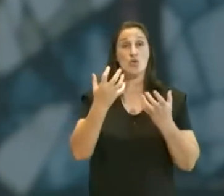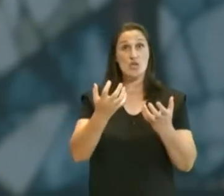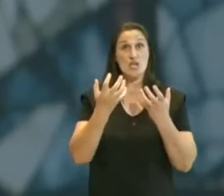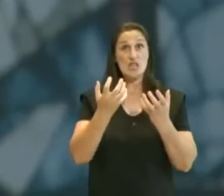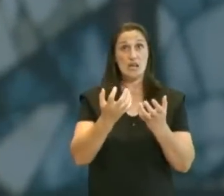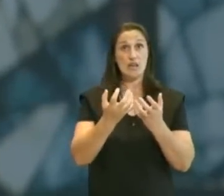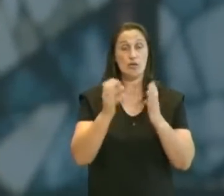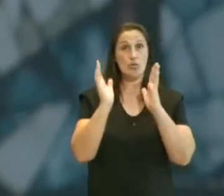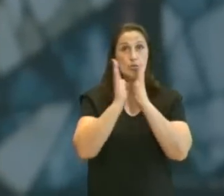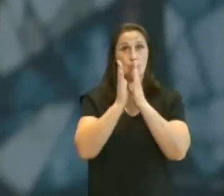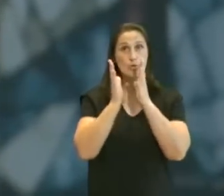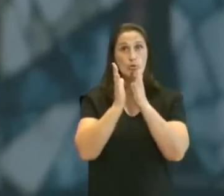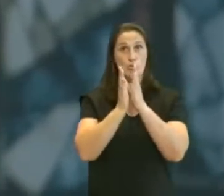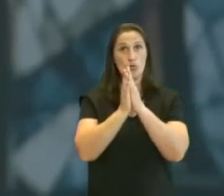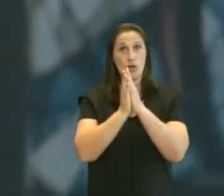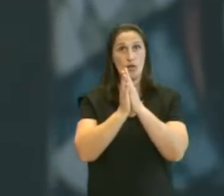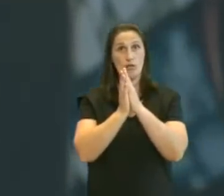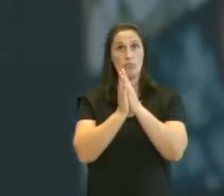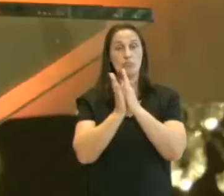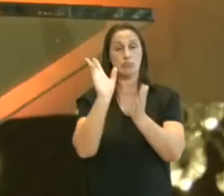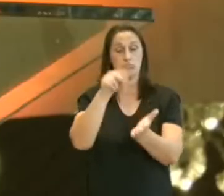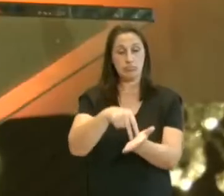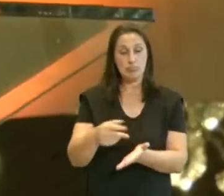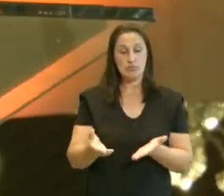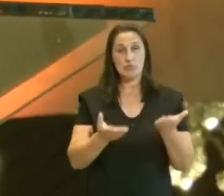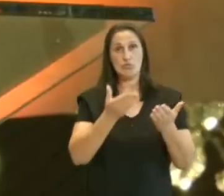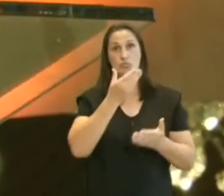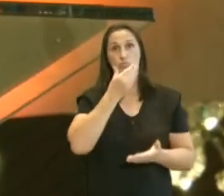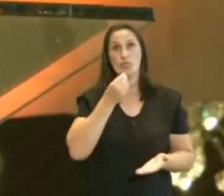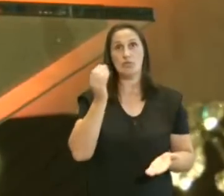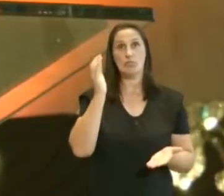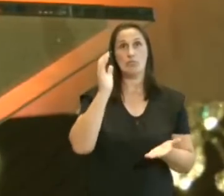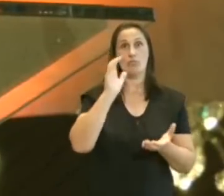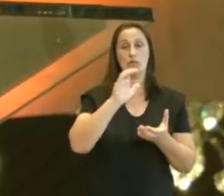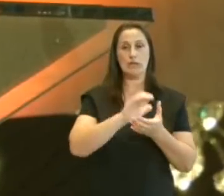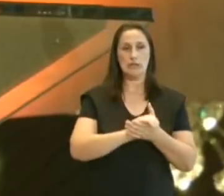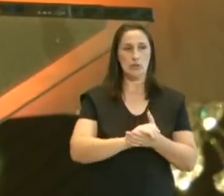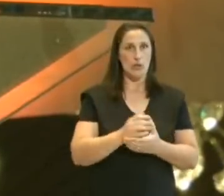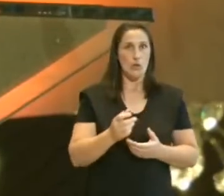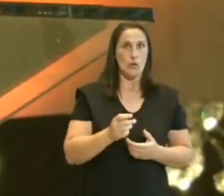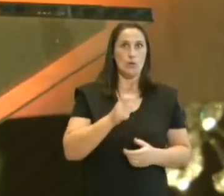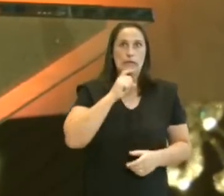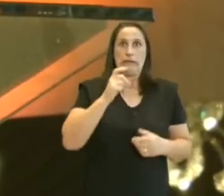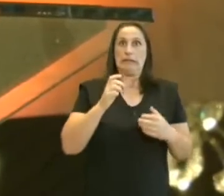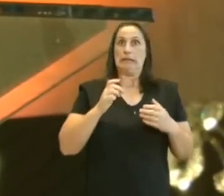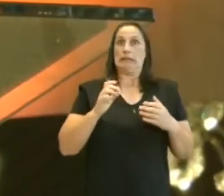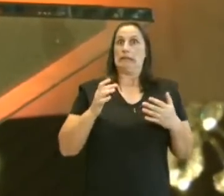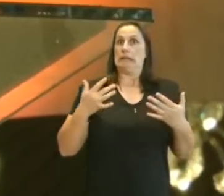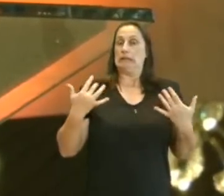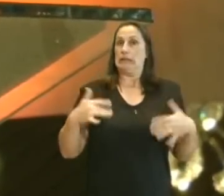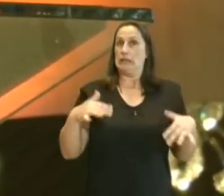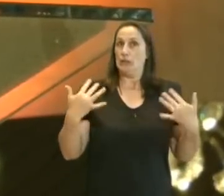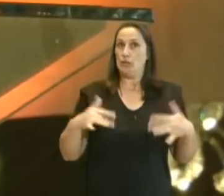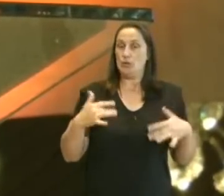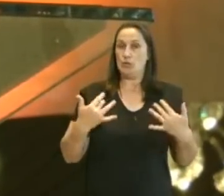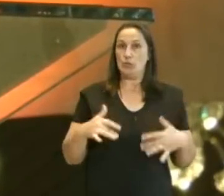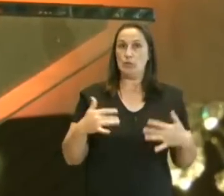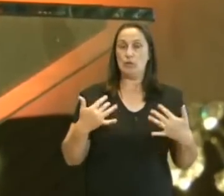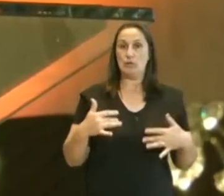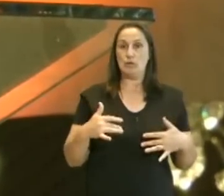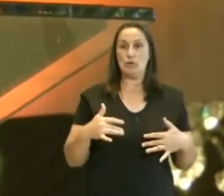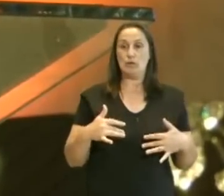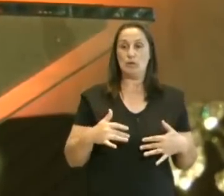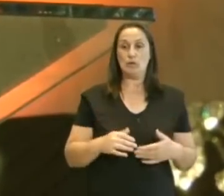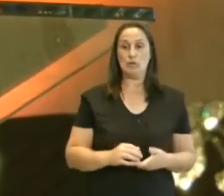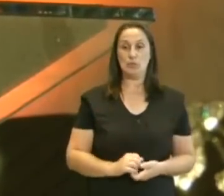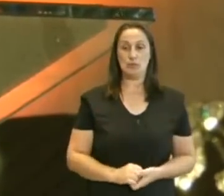meu marido. Eu fiquei gelado.